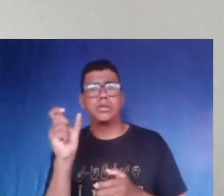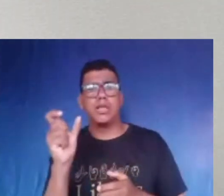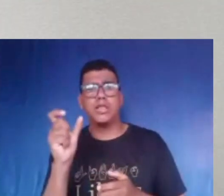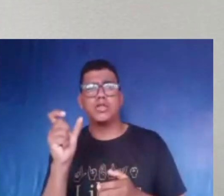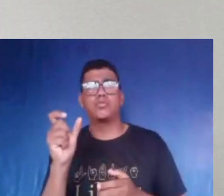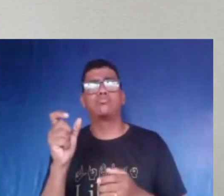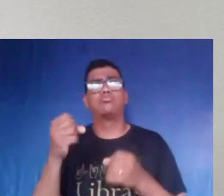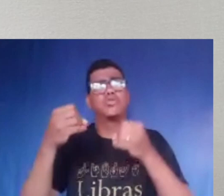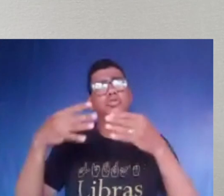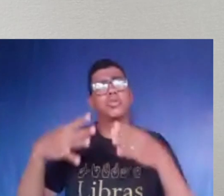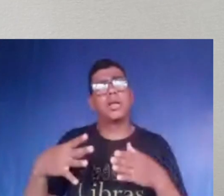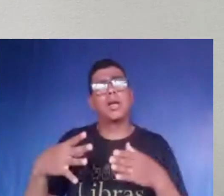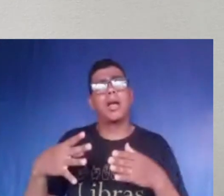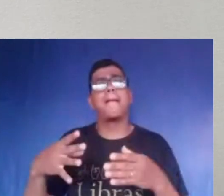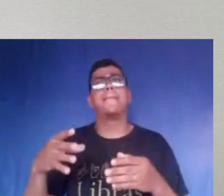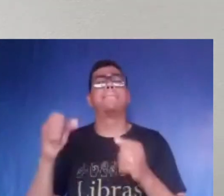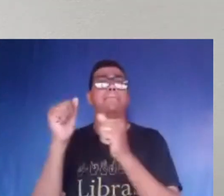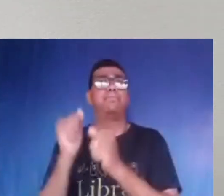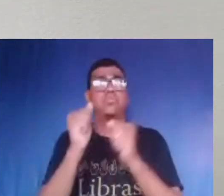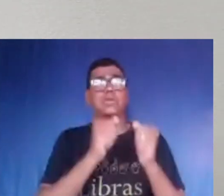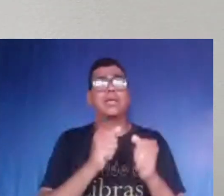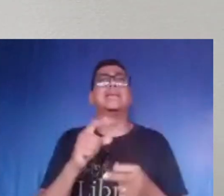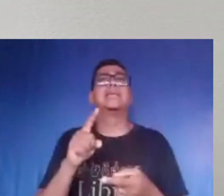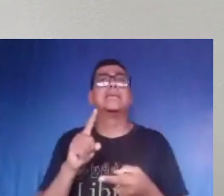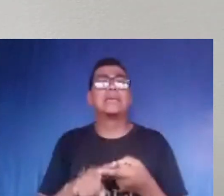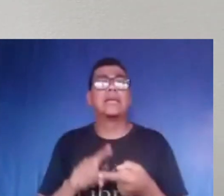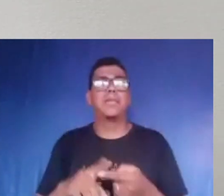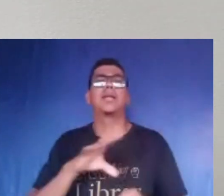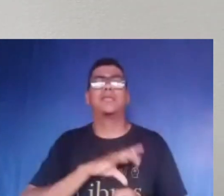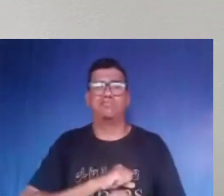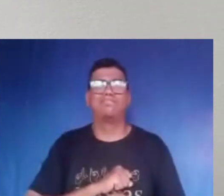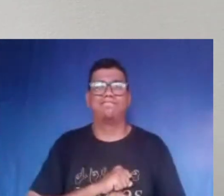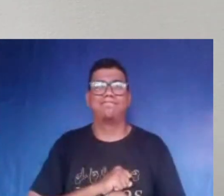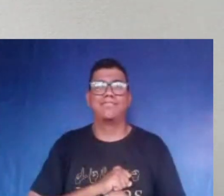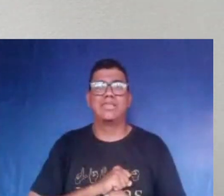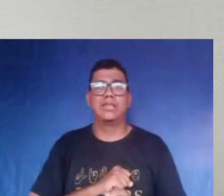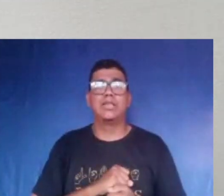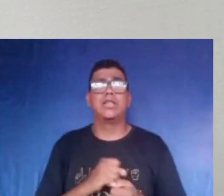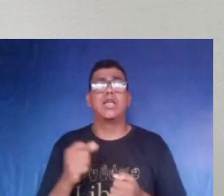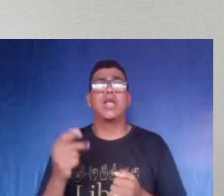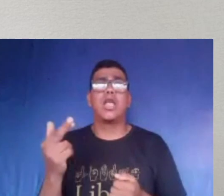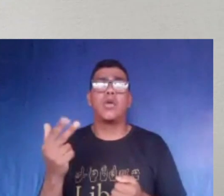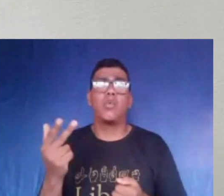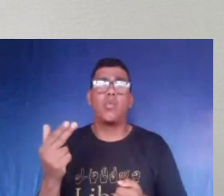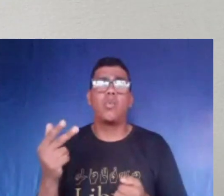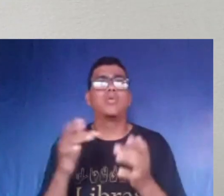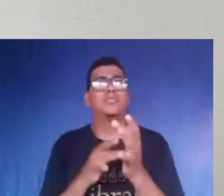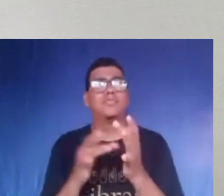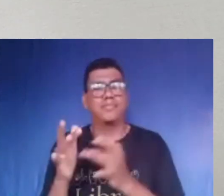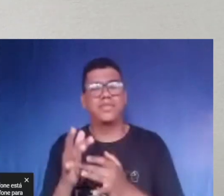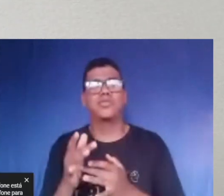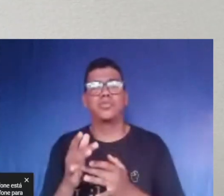o perdão de Deus. Nenhum outro lugar no nosso bairro, na nossa comunidade, na nossa cidade, ele deve reforçar mais essa